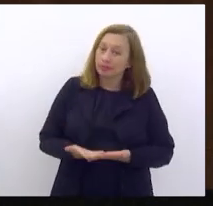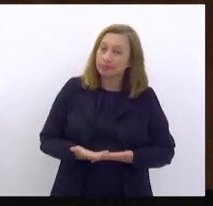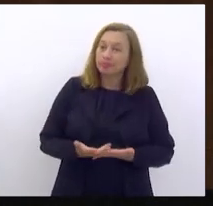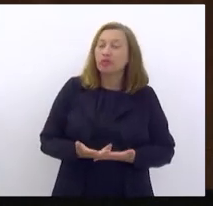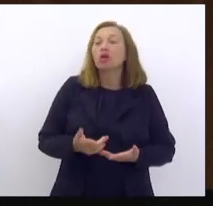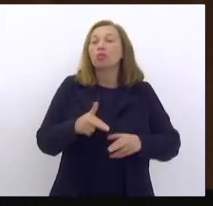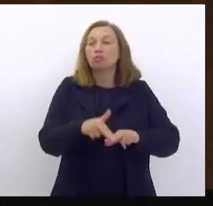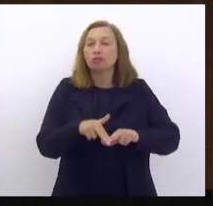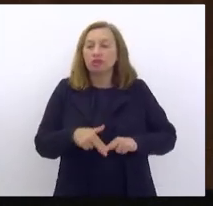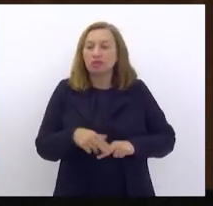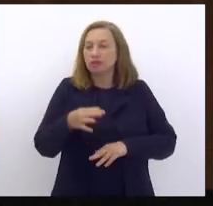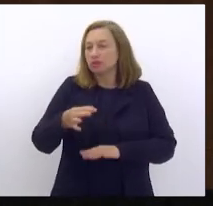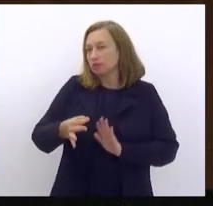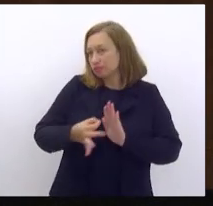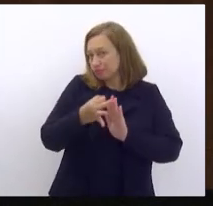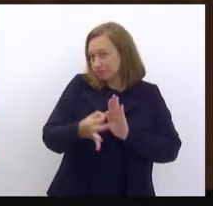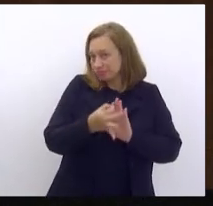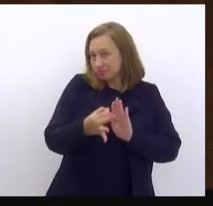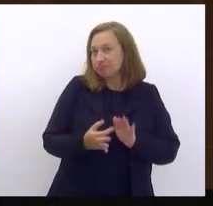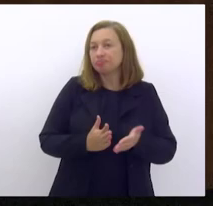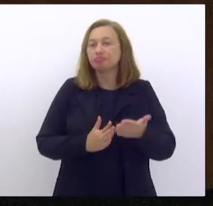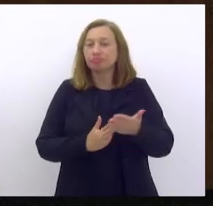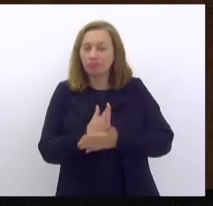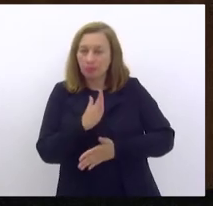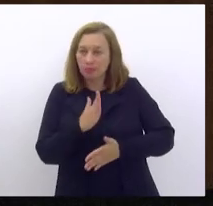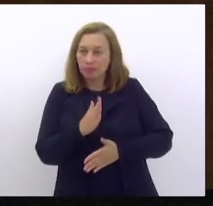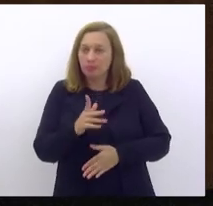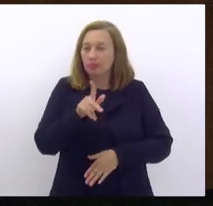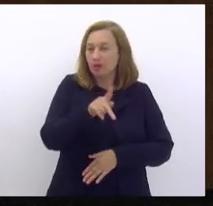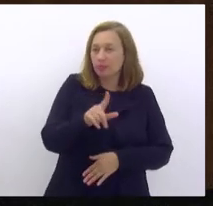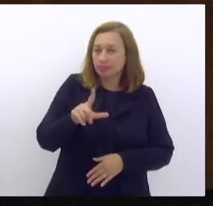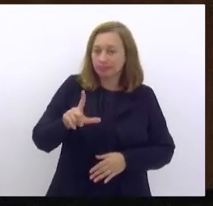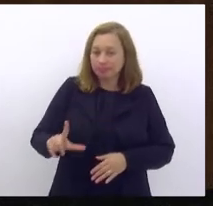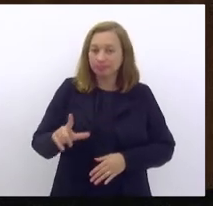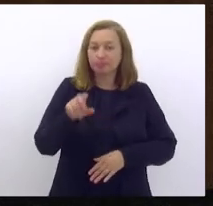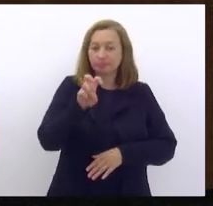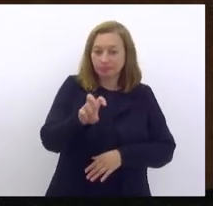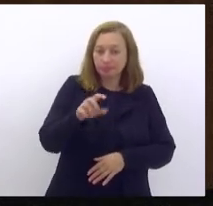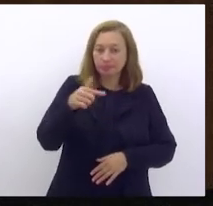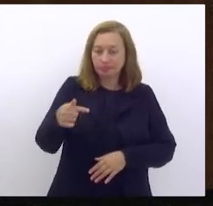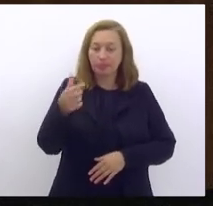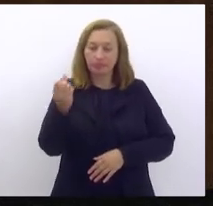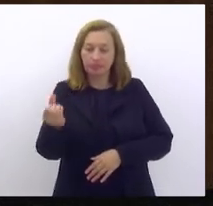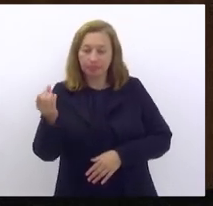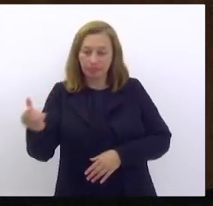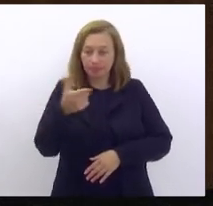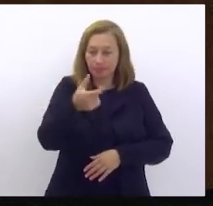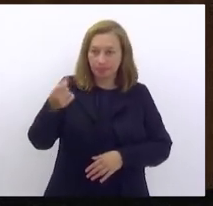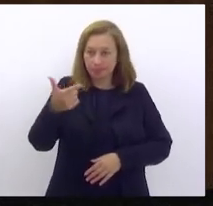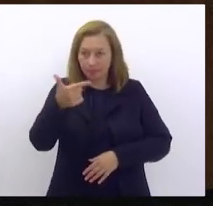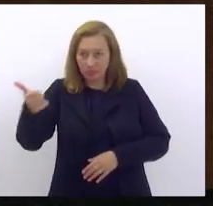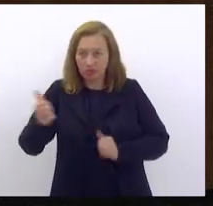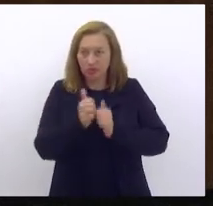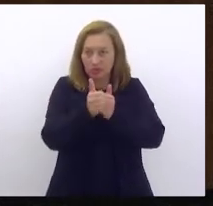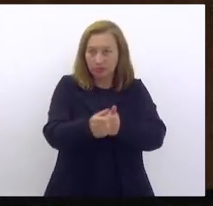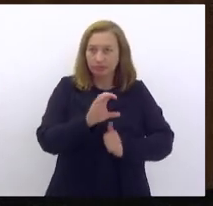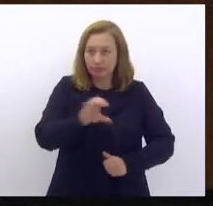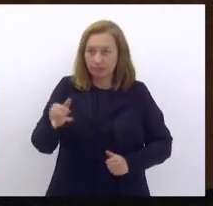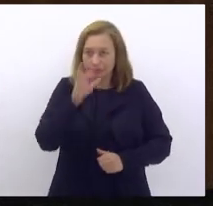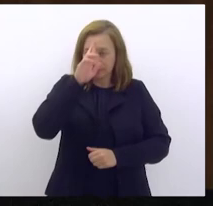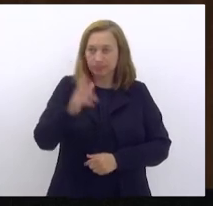Por isso, meu parecer é um parecer favorável ao PL 5766/2022, acompanhando o parecer da